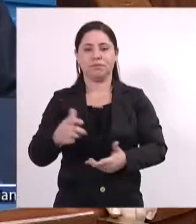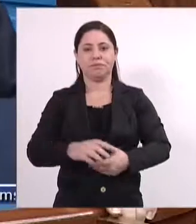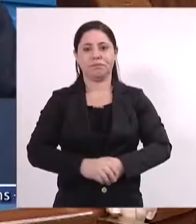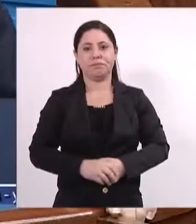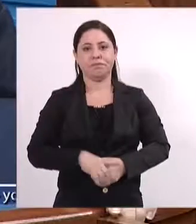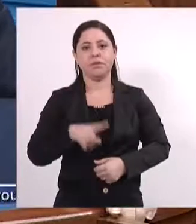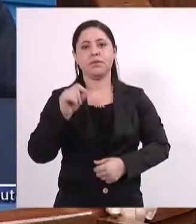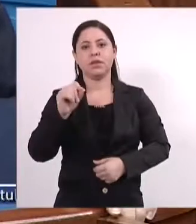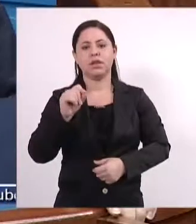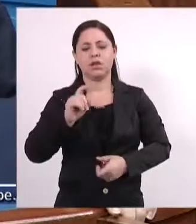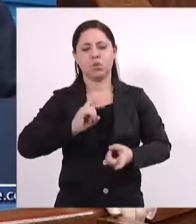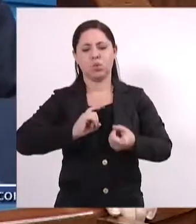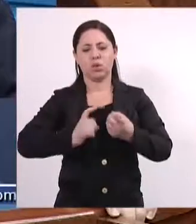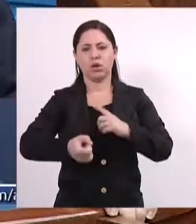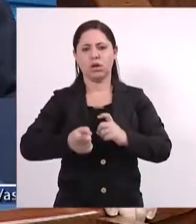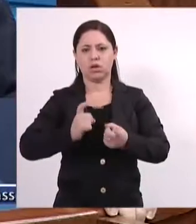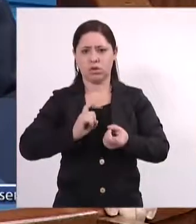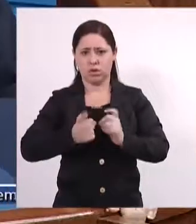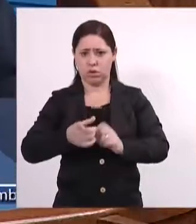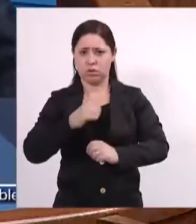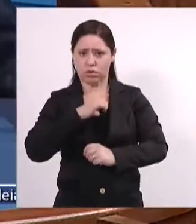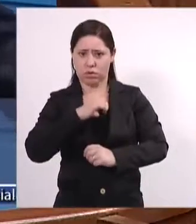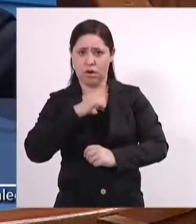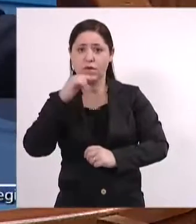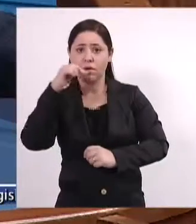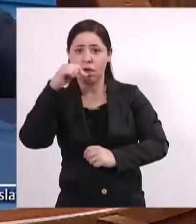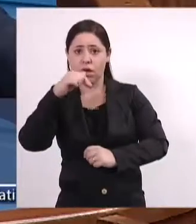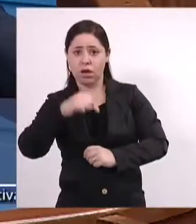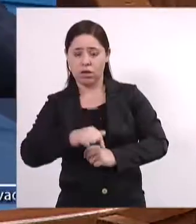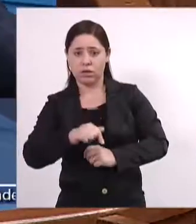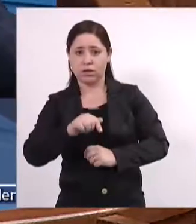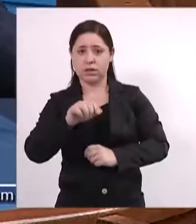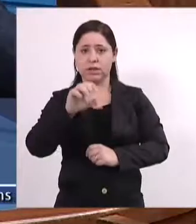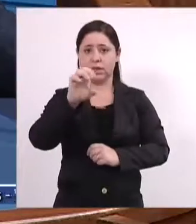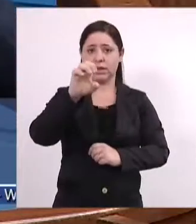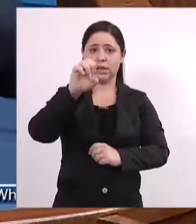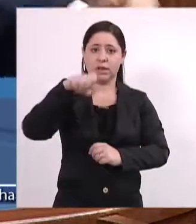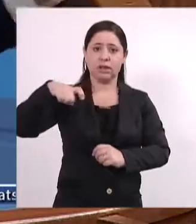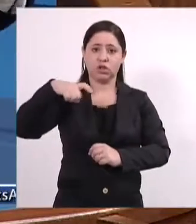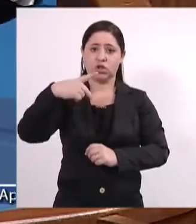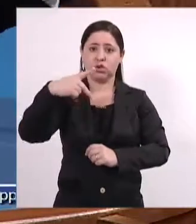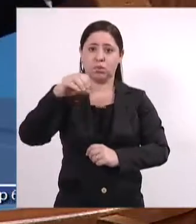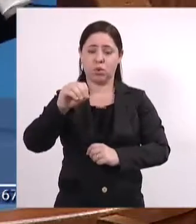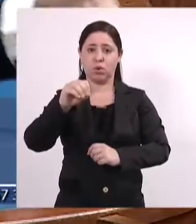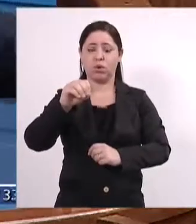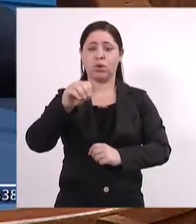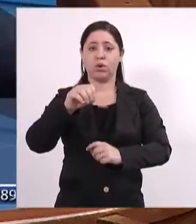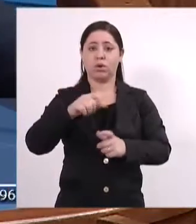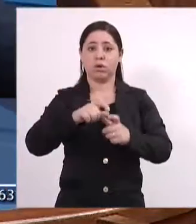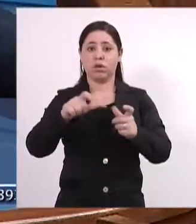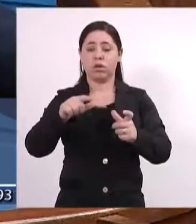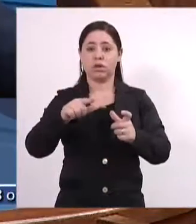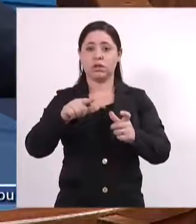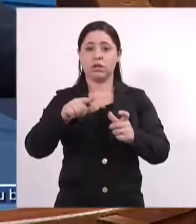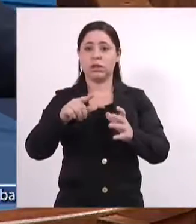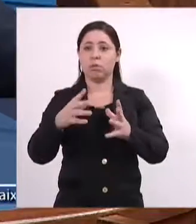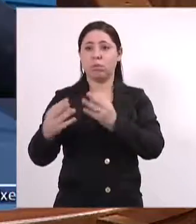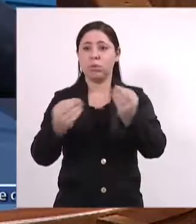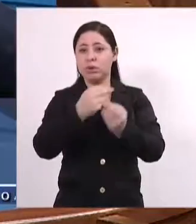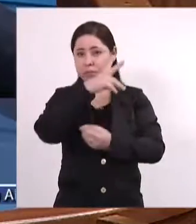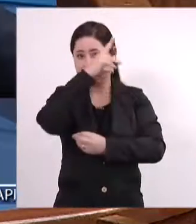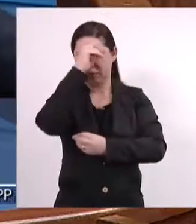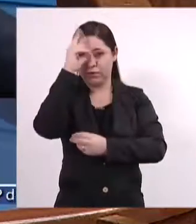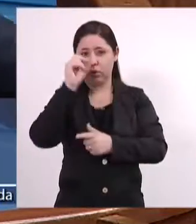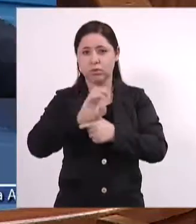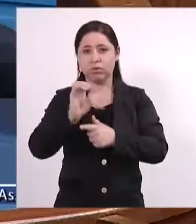que em uma reunião aqui na Expo Grande, com vários prefeitos do Mato Grosso